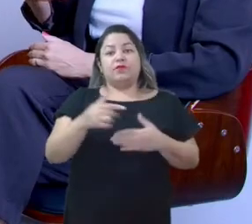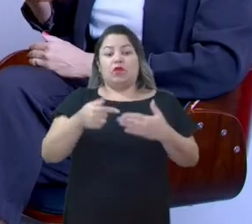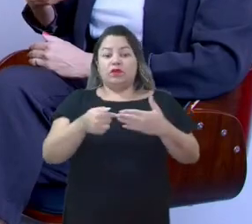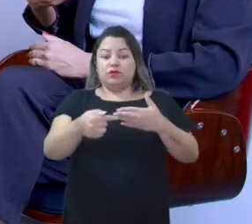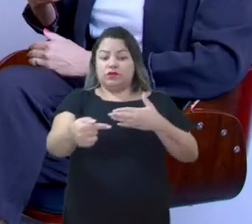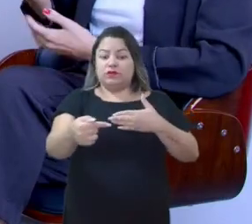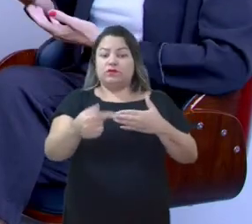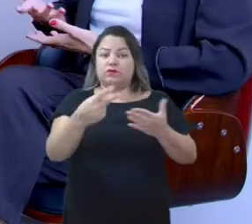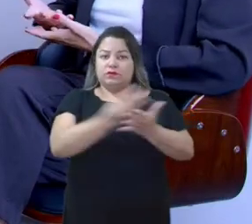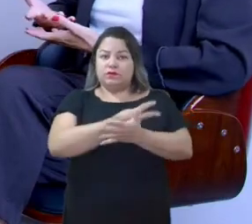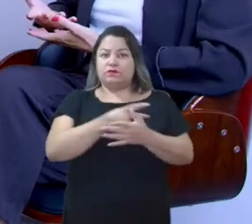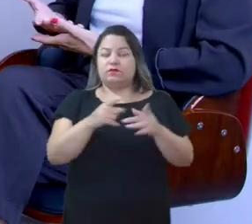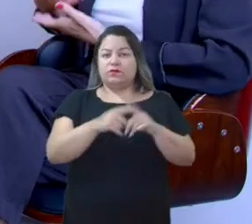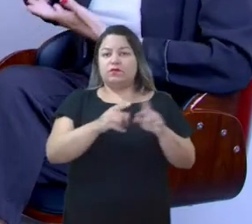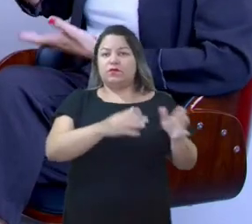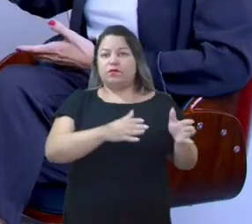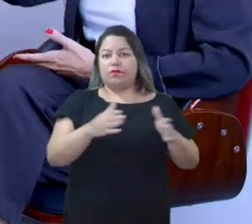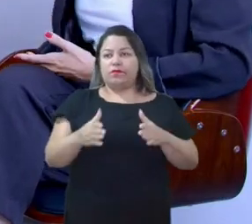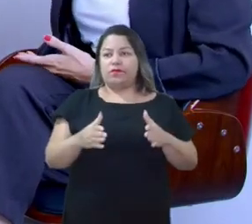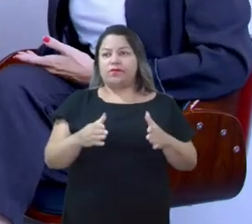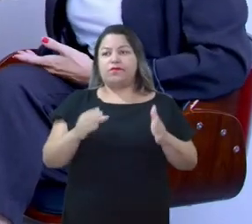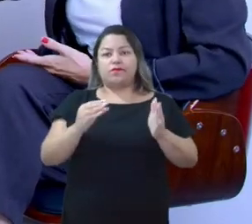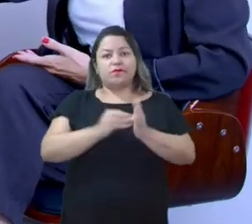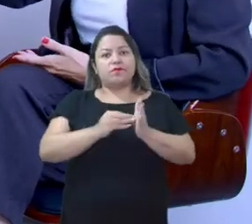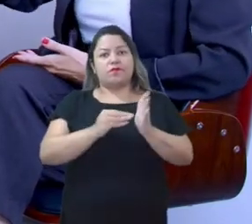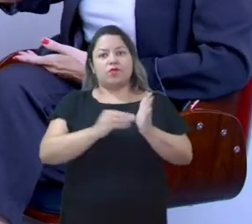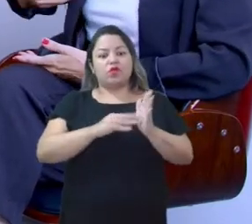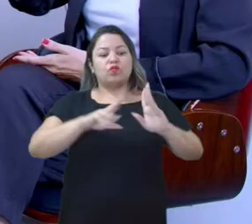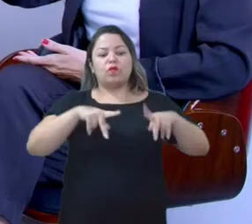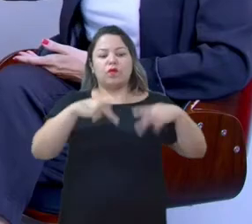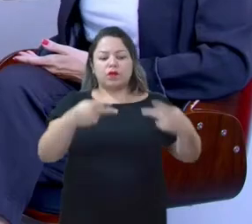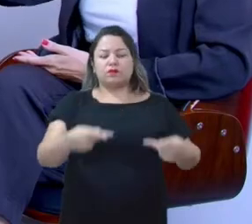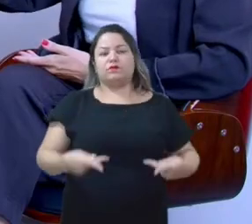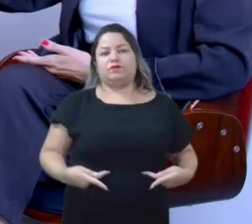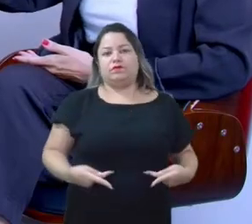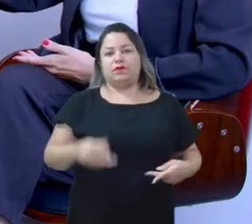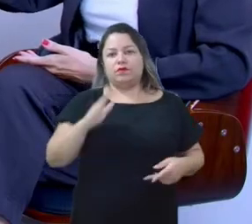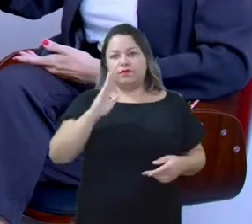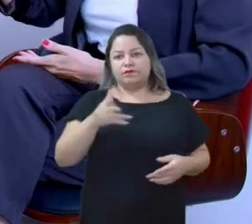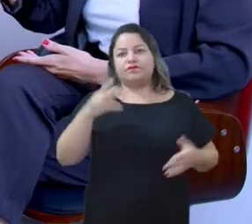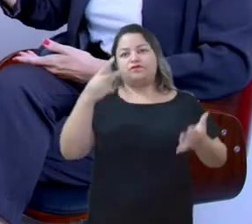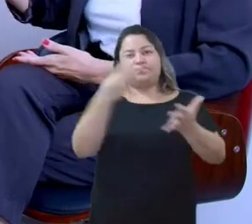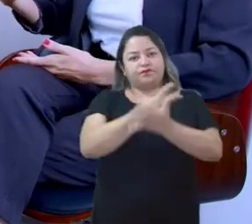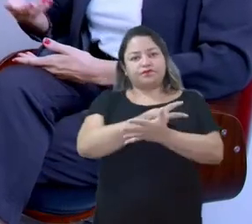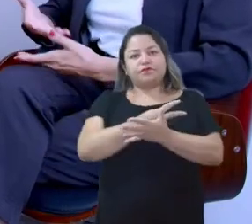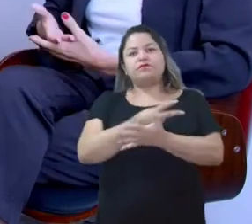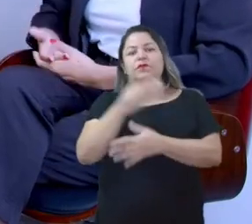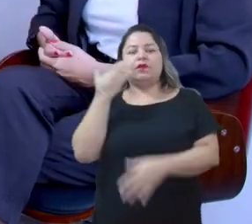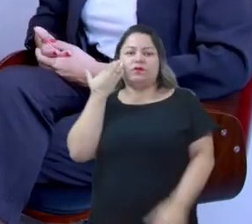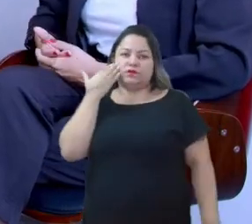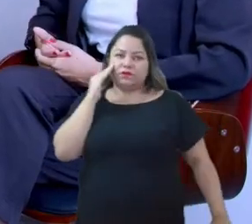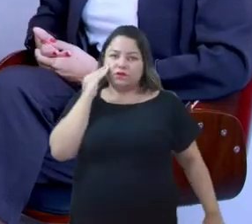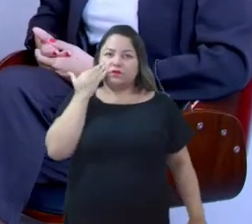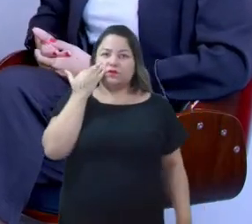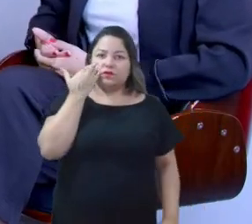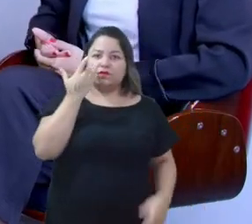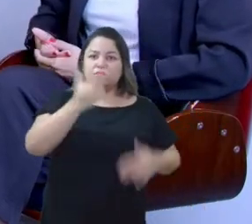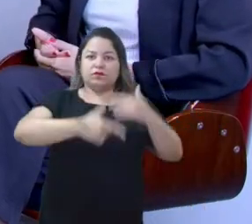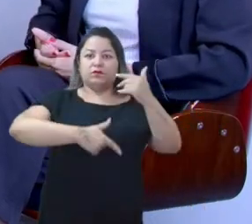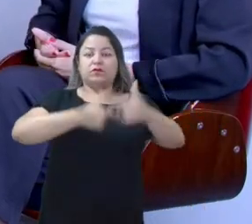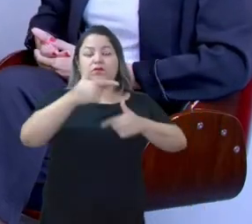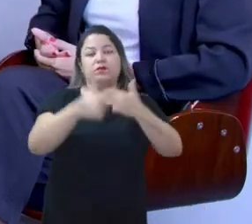que é é um tipo de jornada desumana, como o senhor mesmo falou, que já passou por essa situação, entende como o